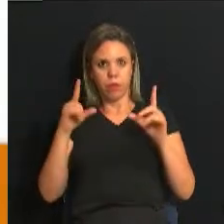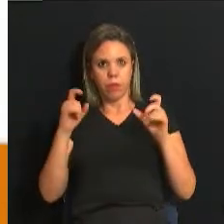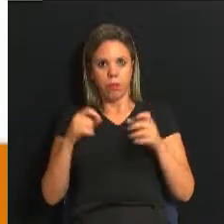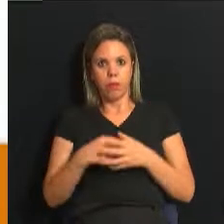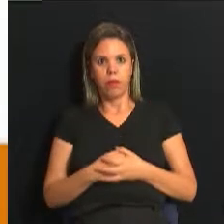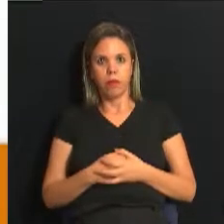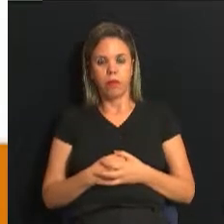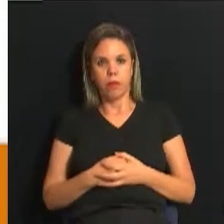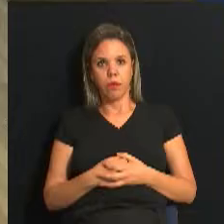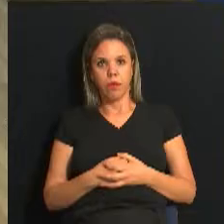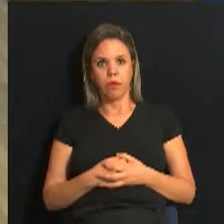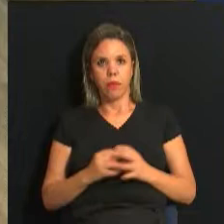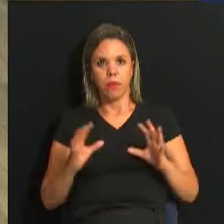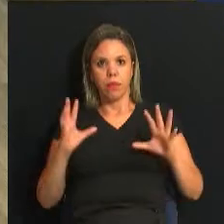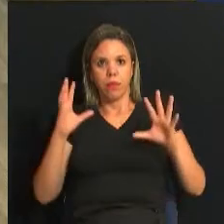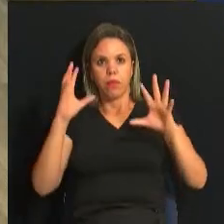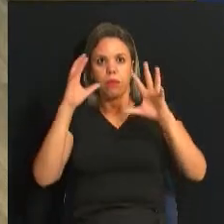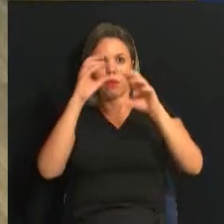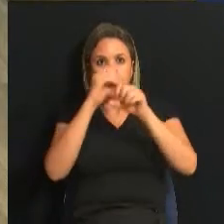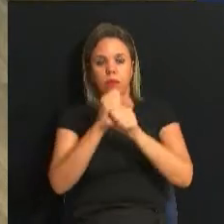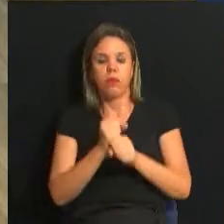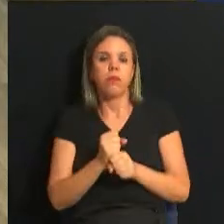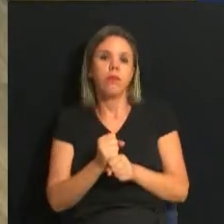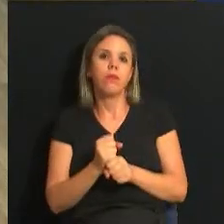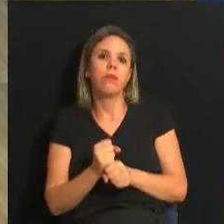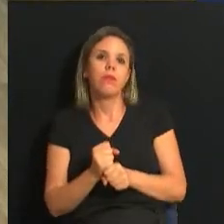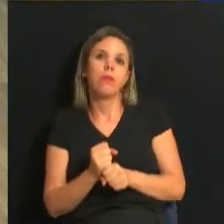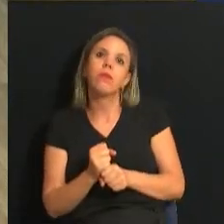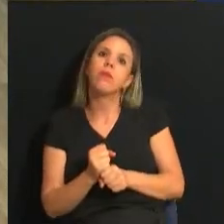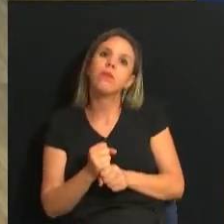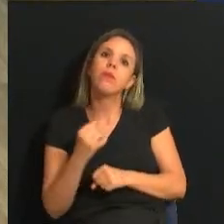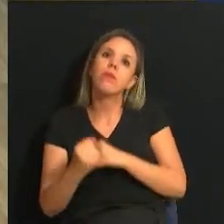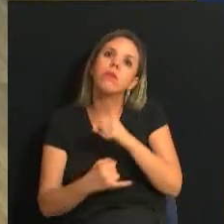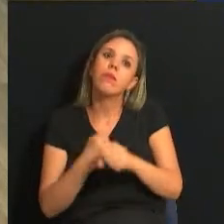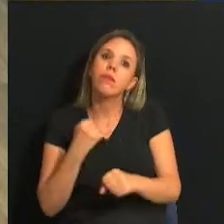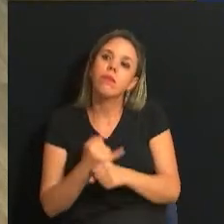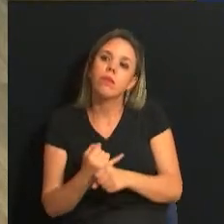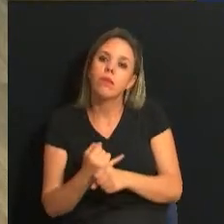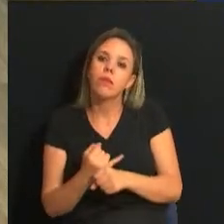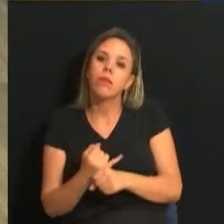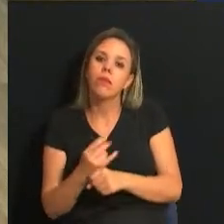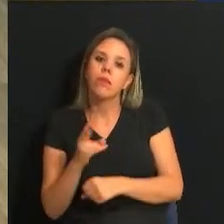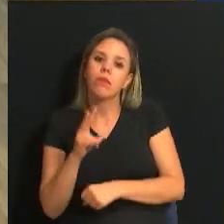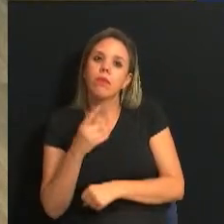certo, então todas as informações aí através do site